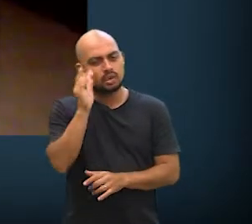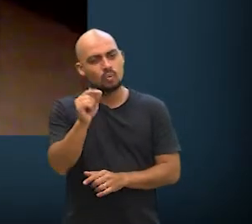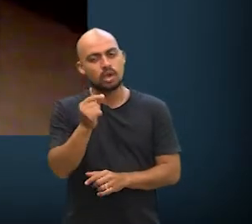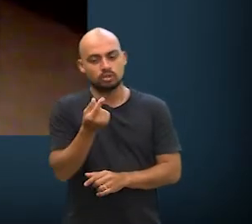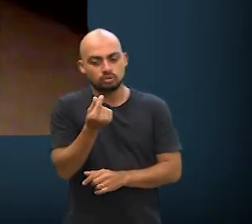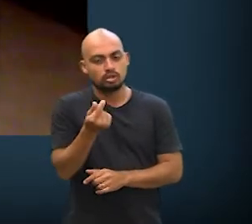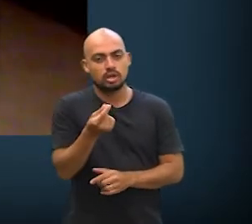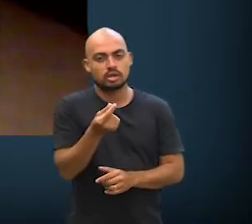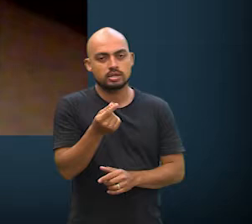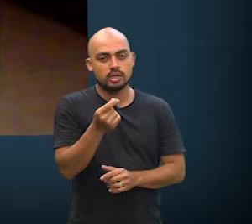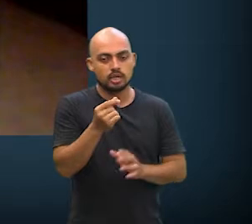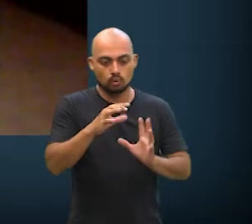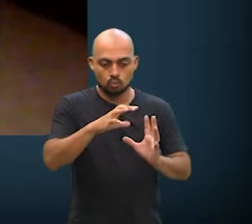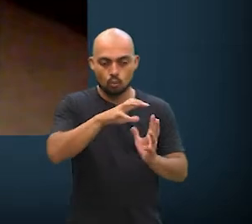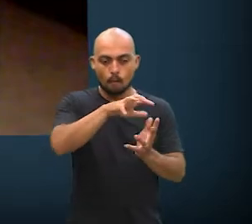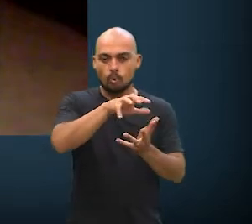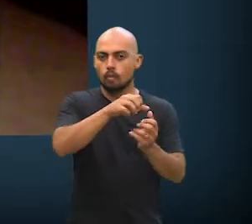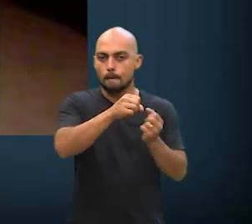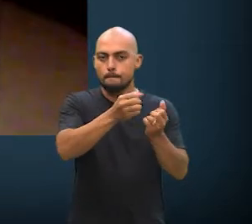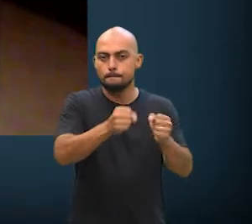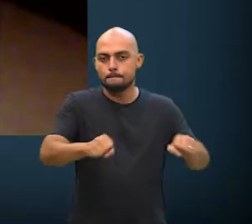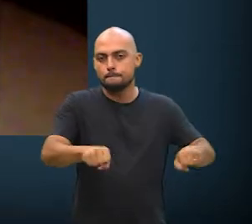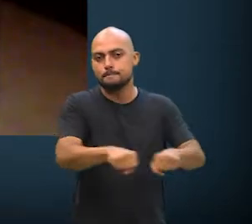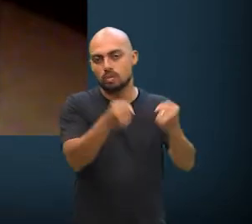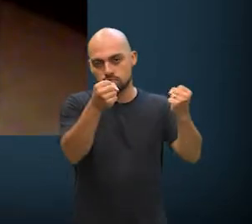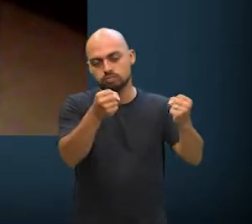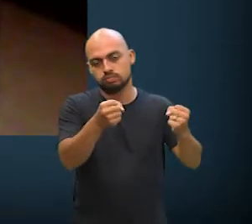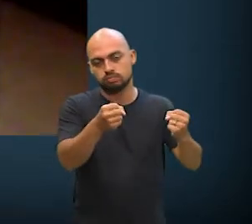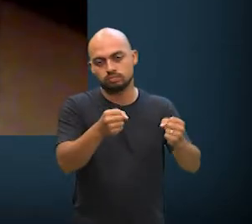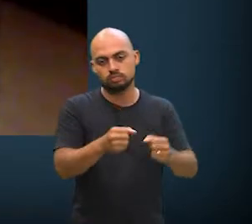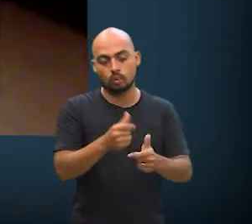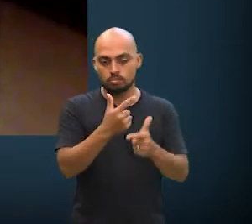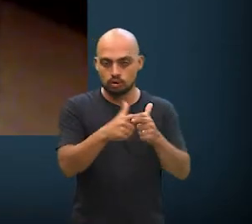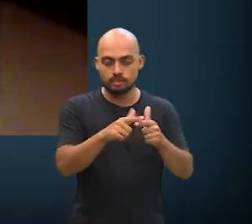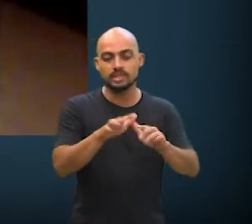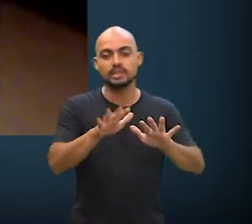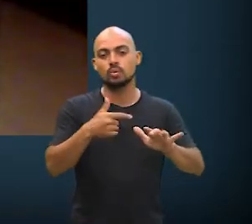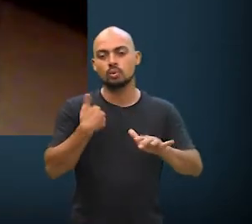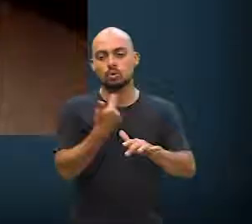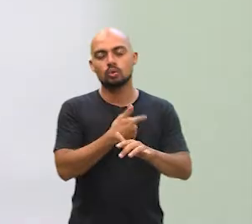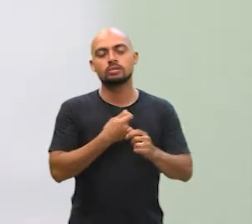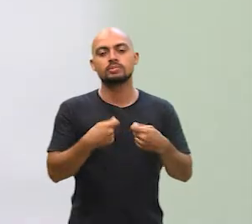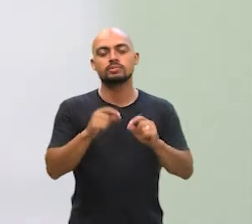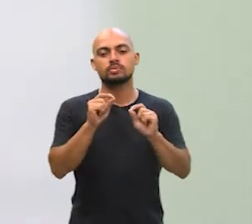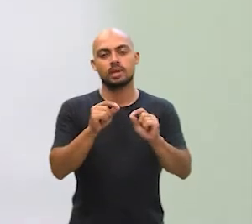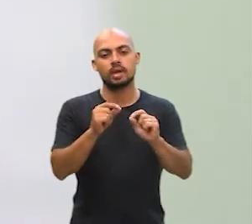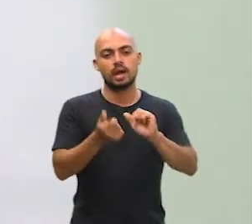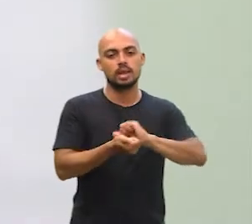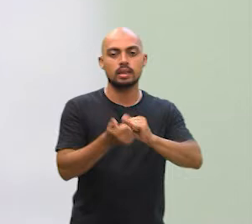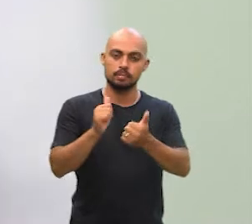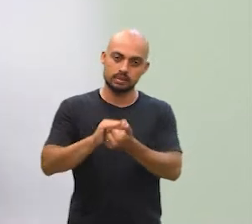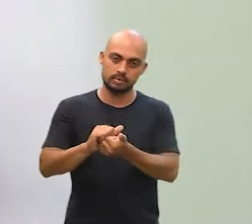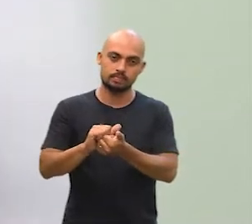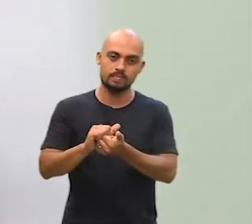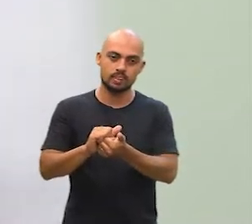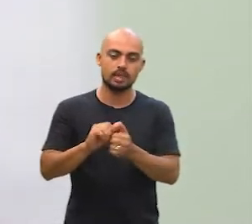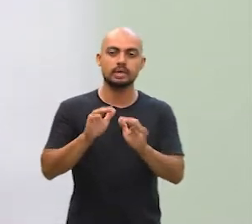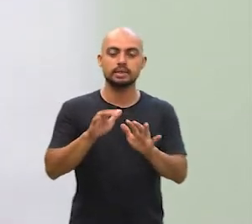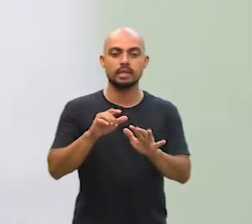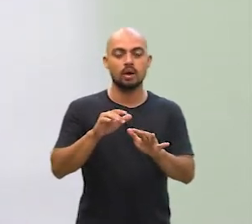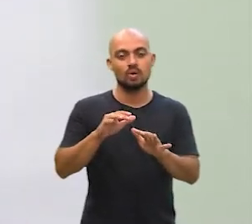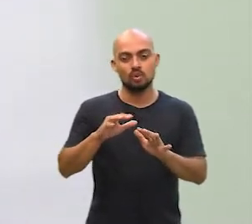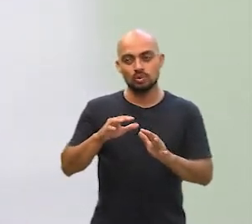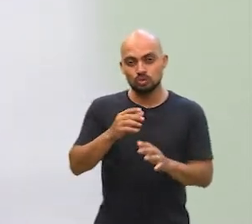acontecer uma situação mais caótica. Nisso, a gente precisa se adaptar. Como o mercado ele é digital, ele me dá uma